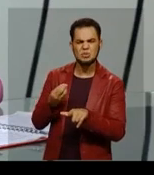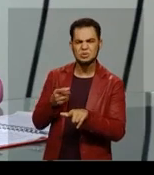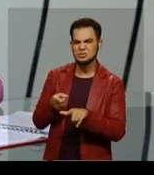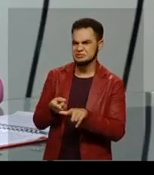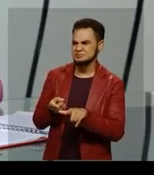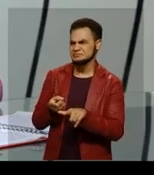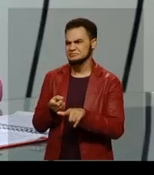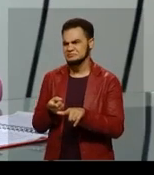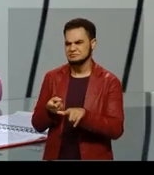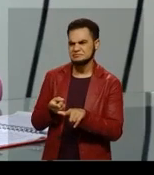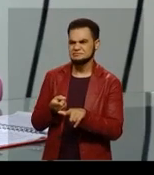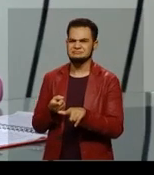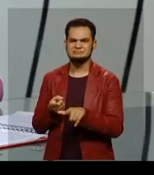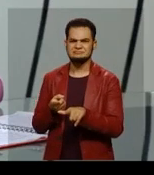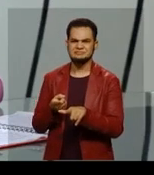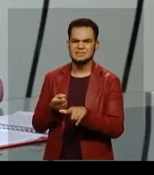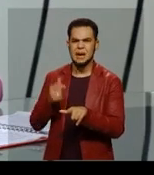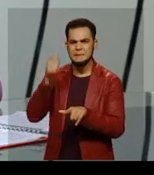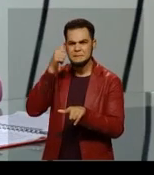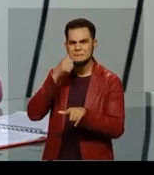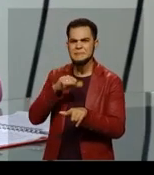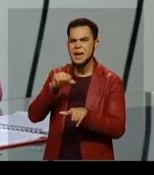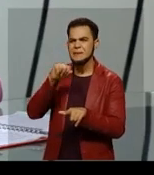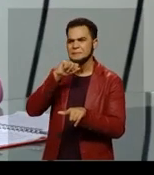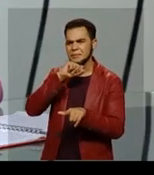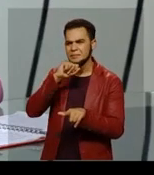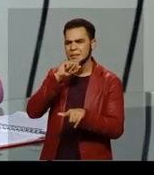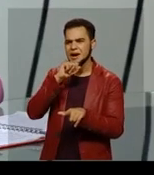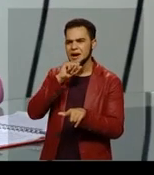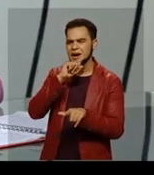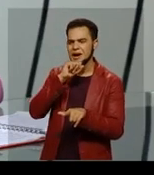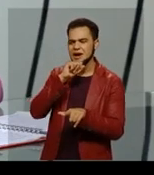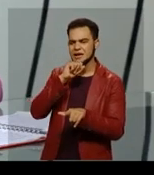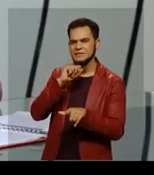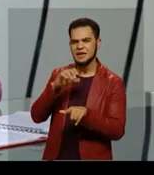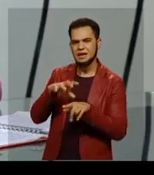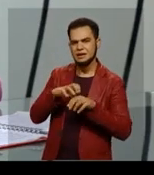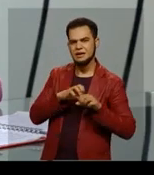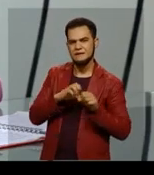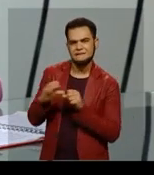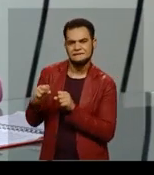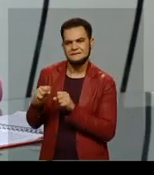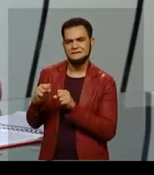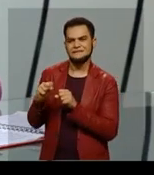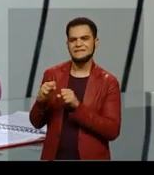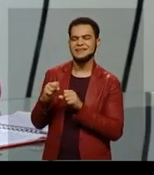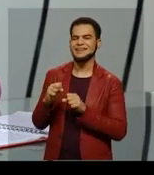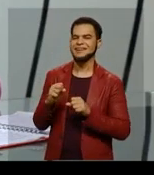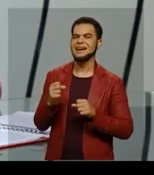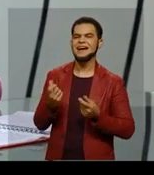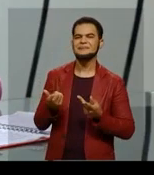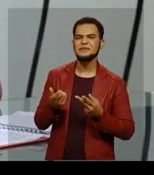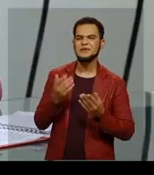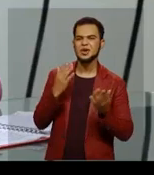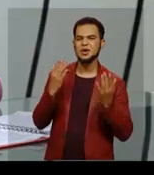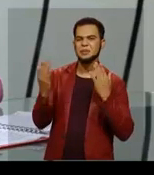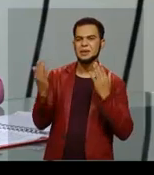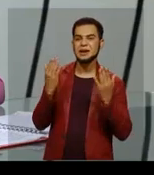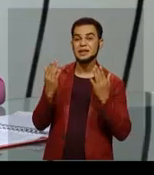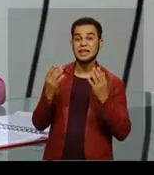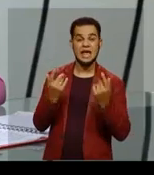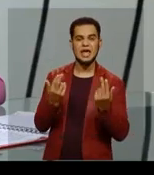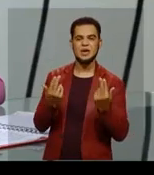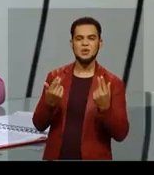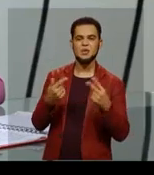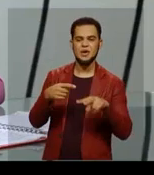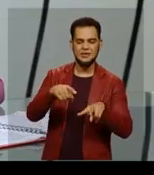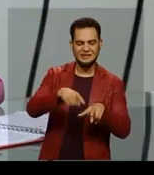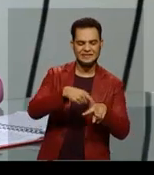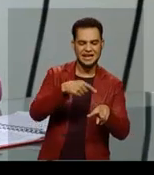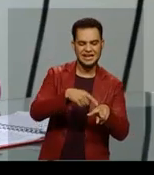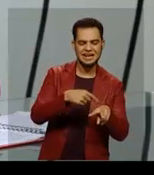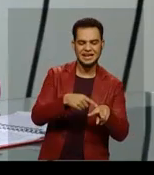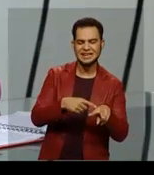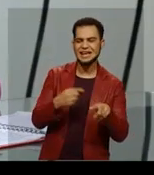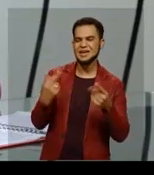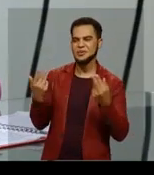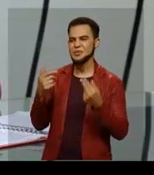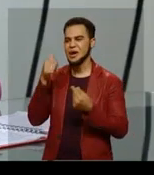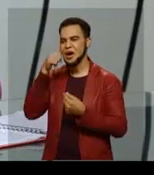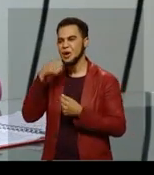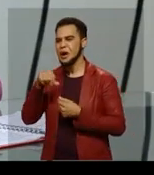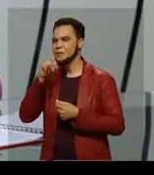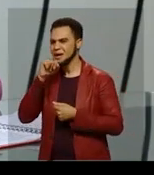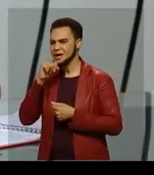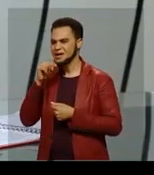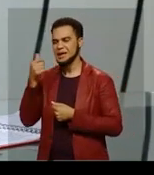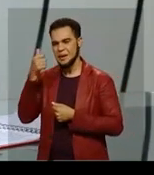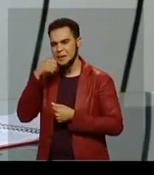mãe não sai do meu pé. Sim. Ou a Havaiana não sai do pé. Então fez essa comparação, né, entre as Havaianas e a